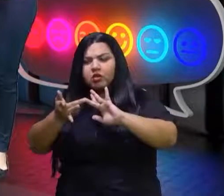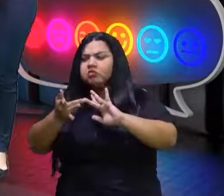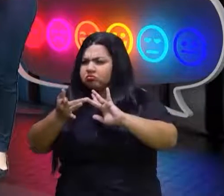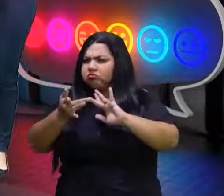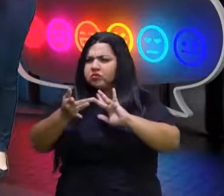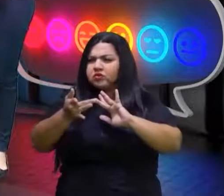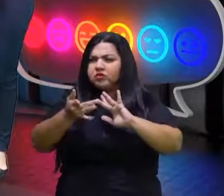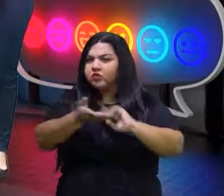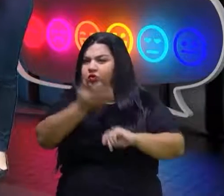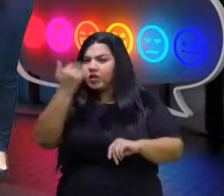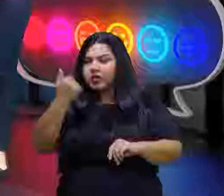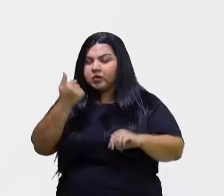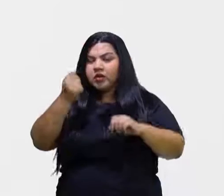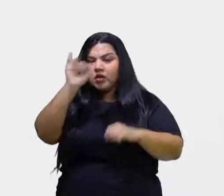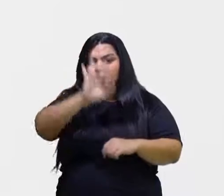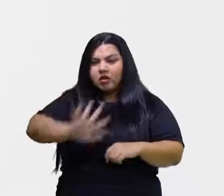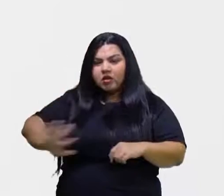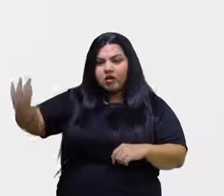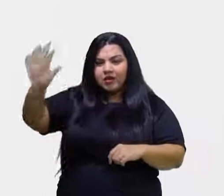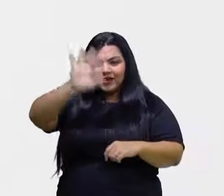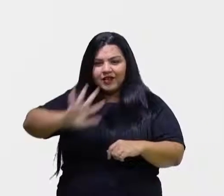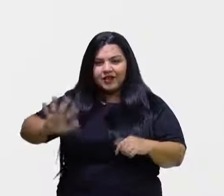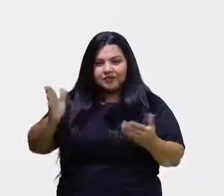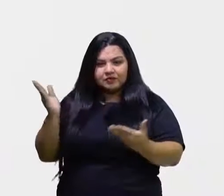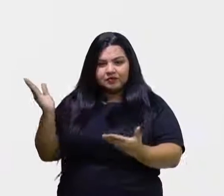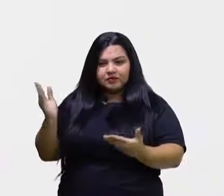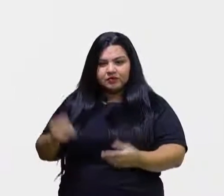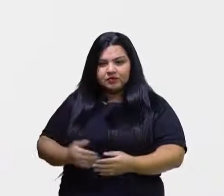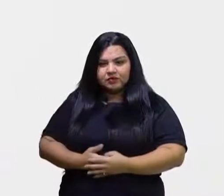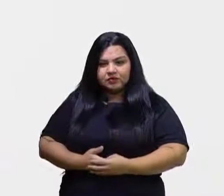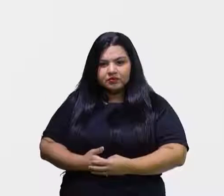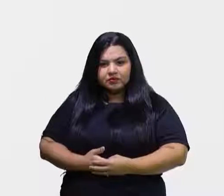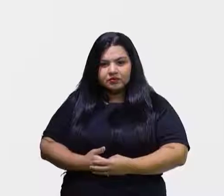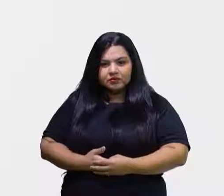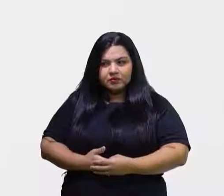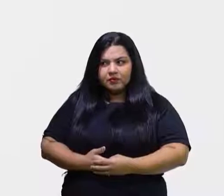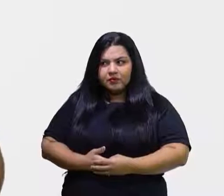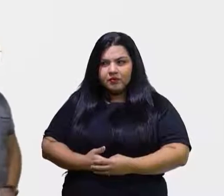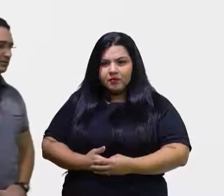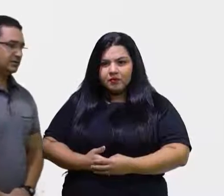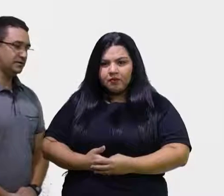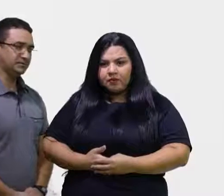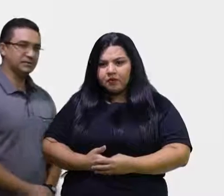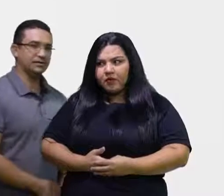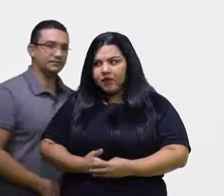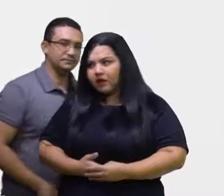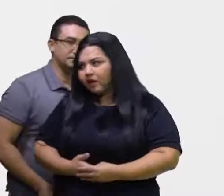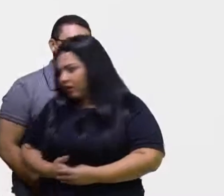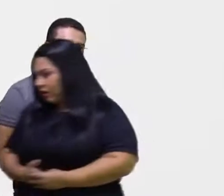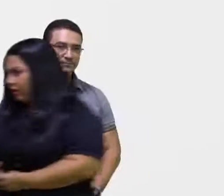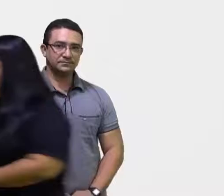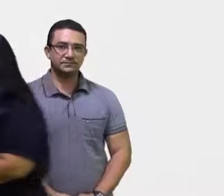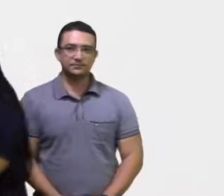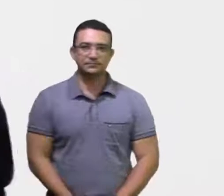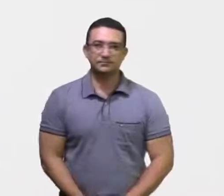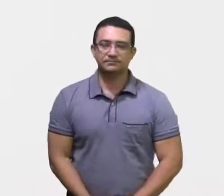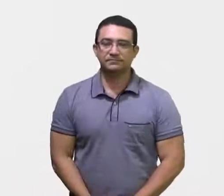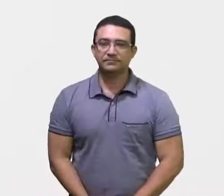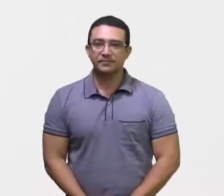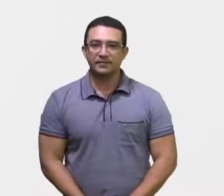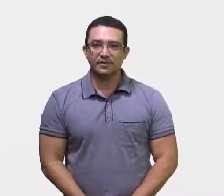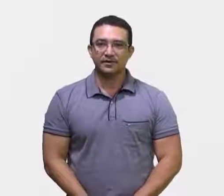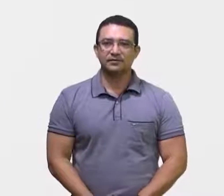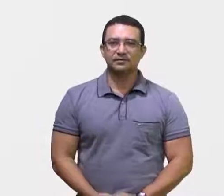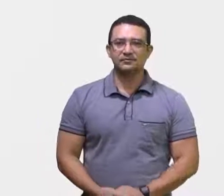Vamos deixar lá na imagem do Salar de Uyuni, na cartela, exatamente. E aí, gente, olha só,